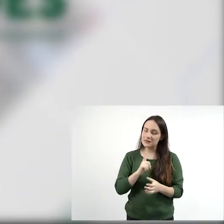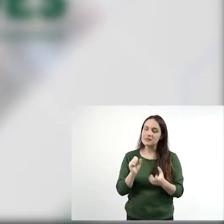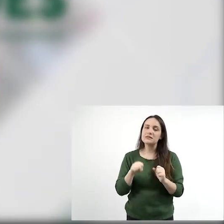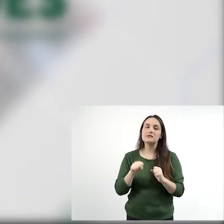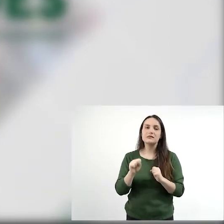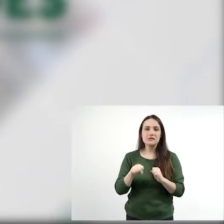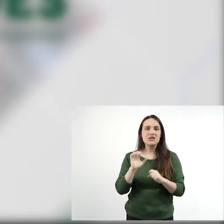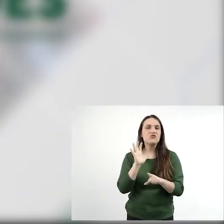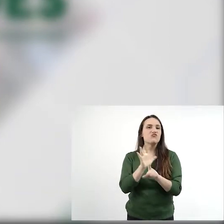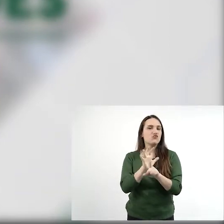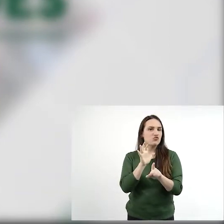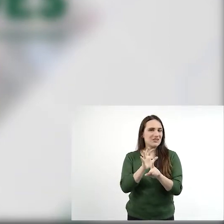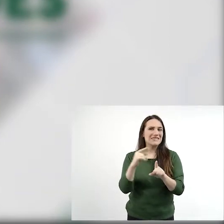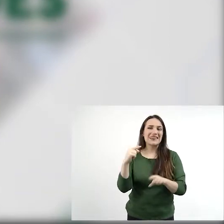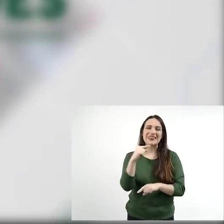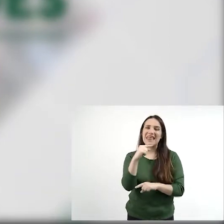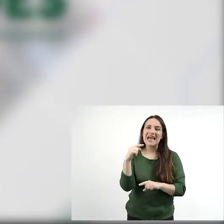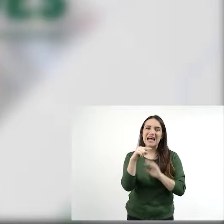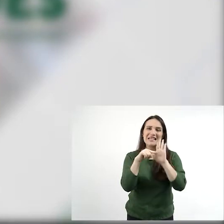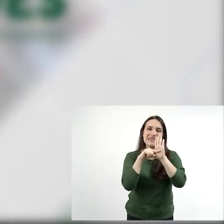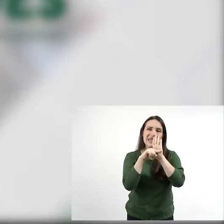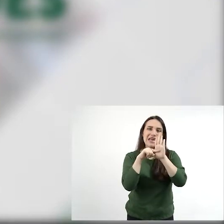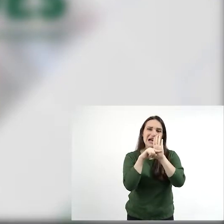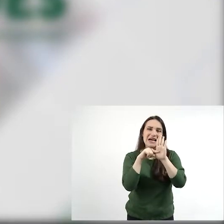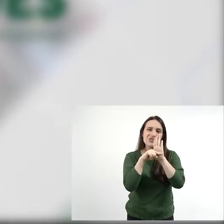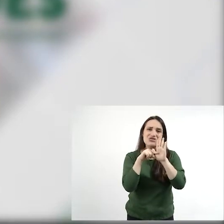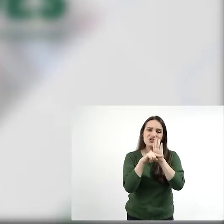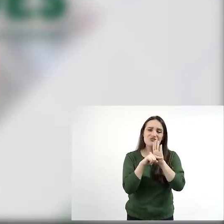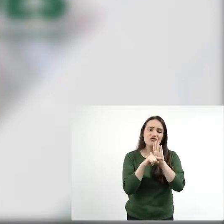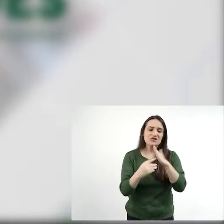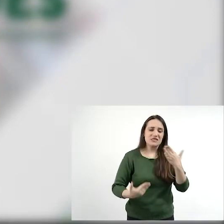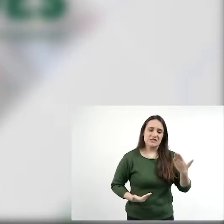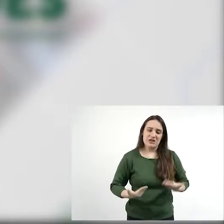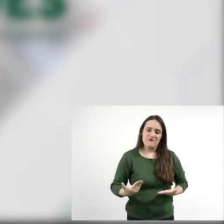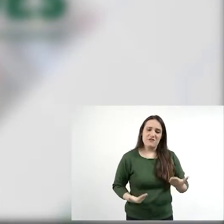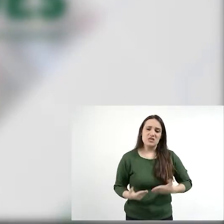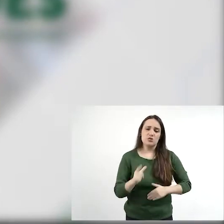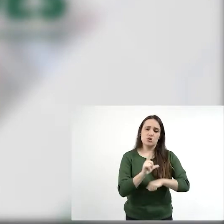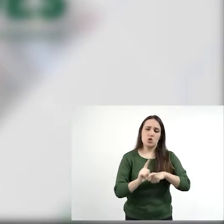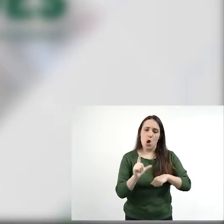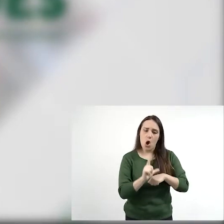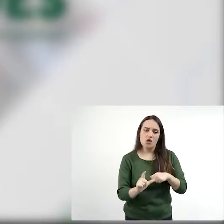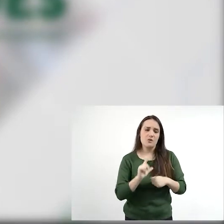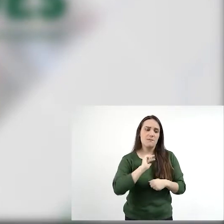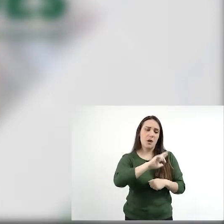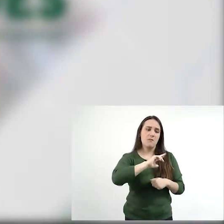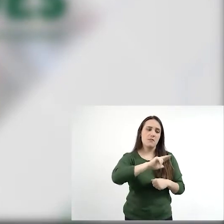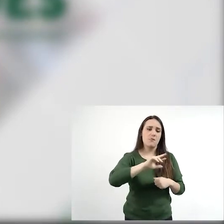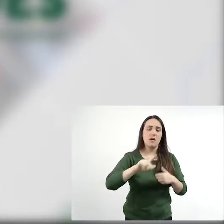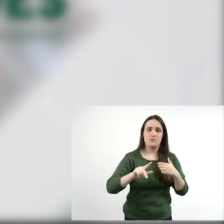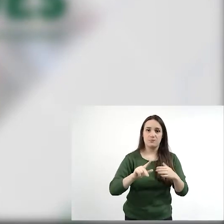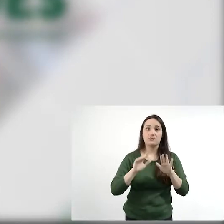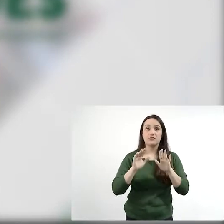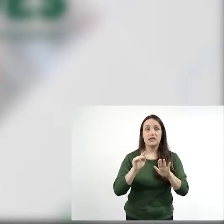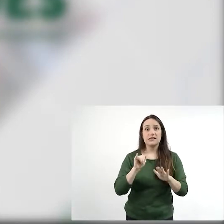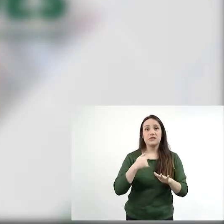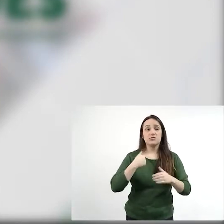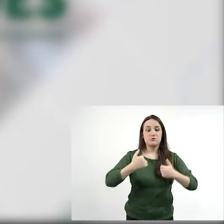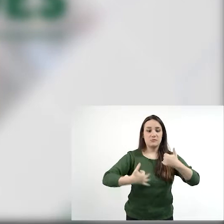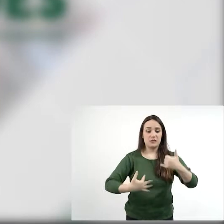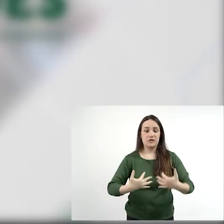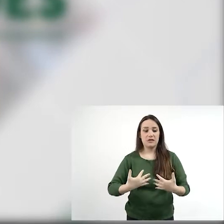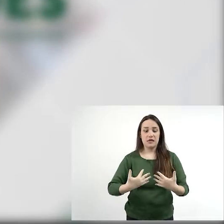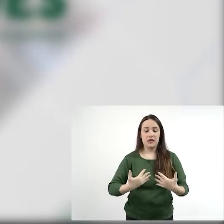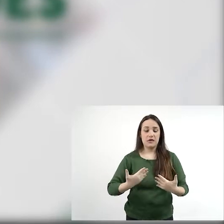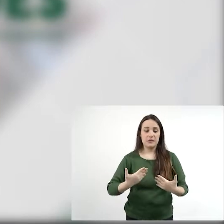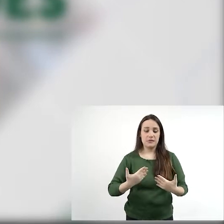sobre o comércio de bens e serviços, também sobre outros segmentos da economia. Quando a gente fala especificamente do comércio de bens e